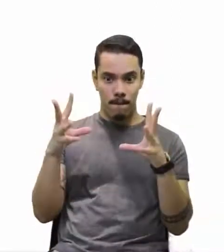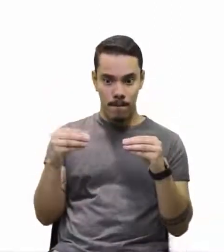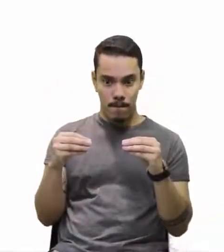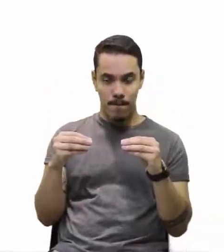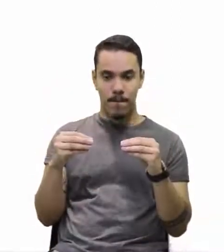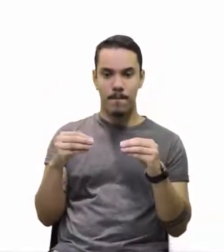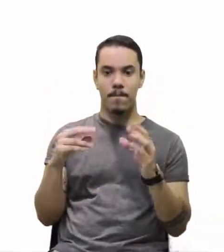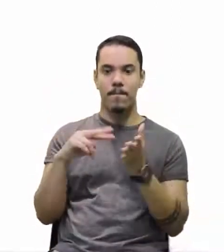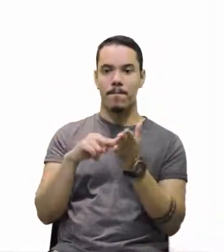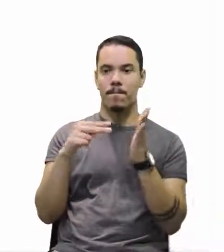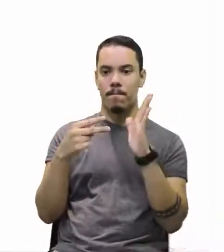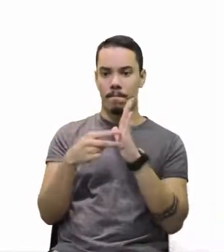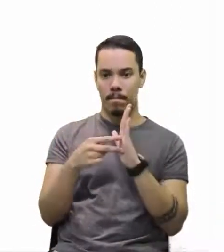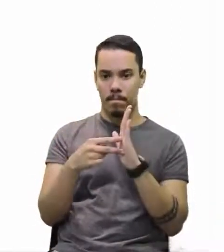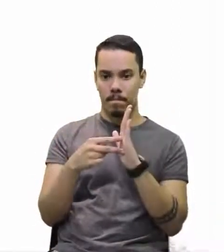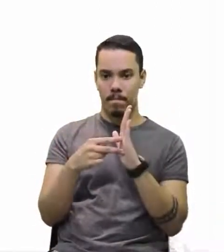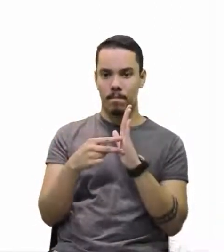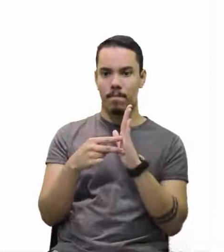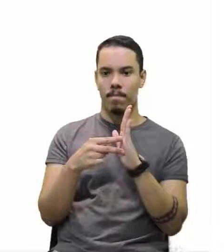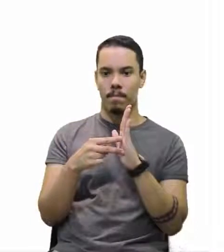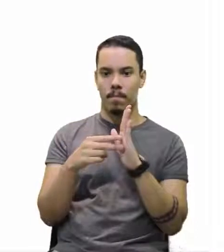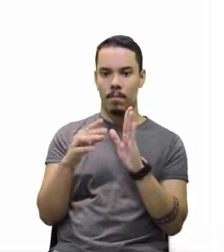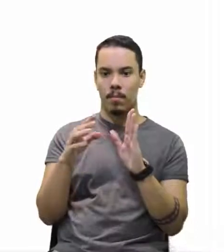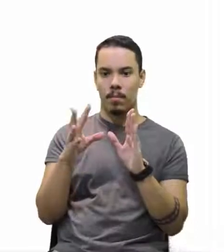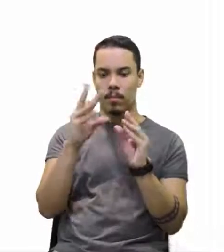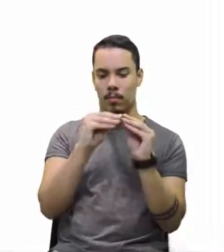um coeficiente de E.